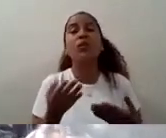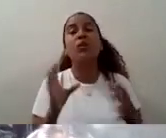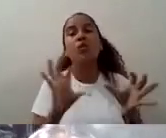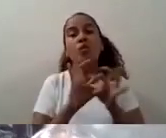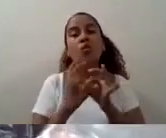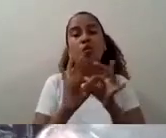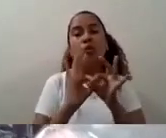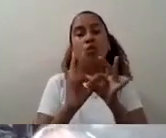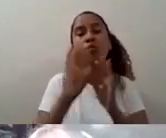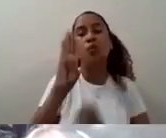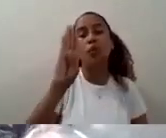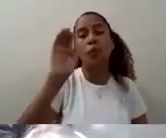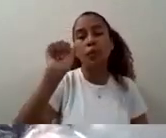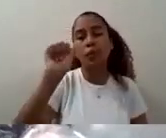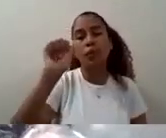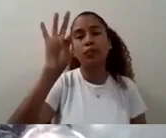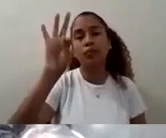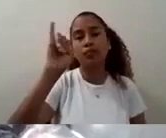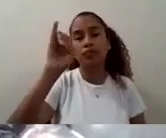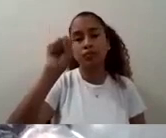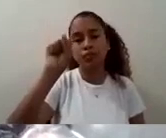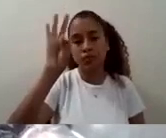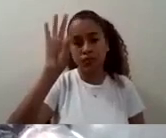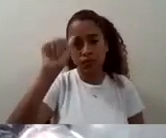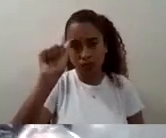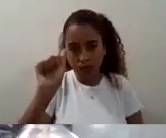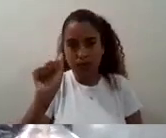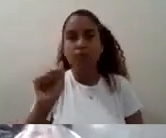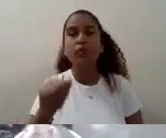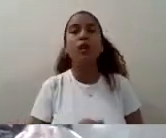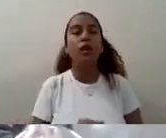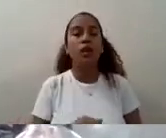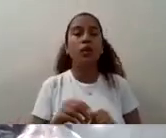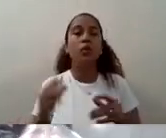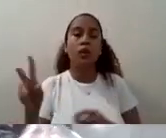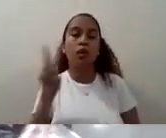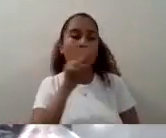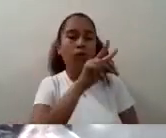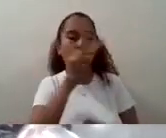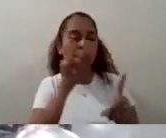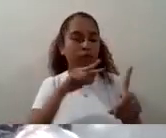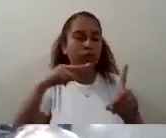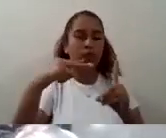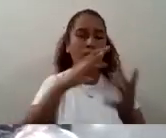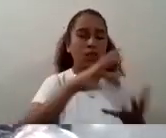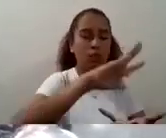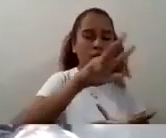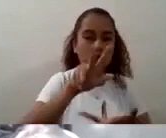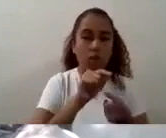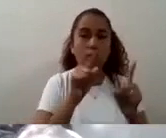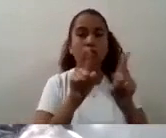pela Visão Mundial, pelo CESEP e também pela Misérior, porque essa campanha ela